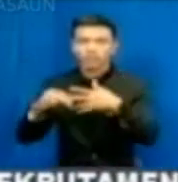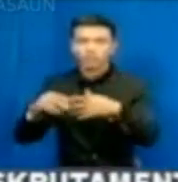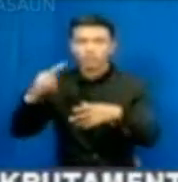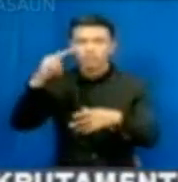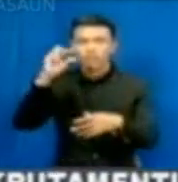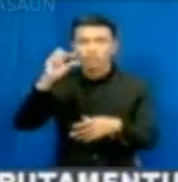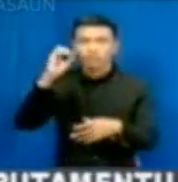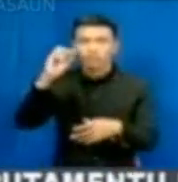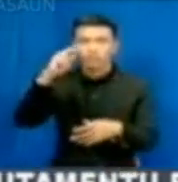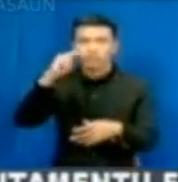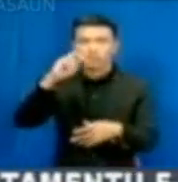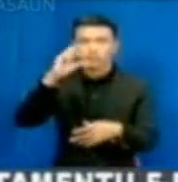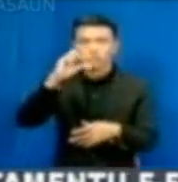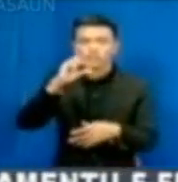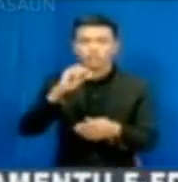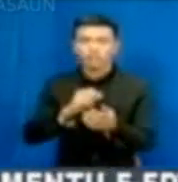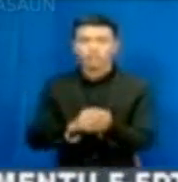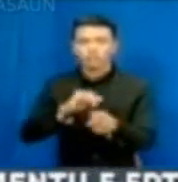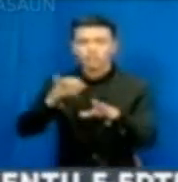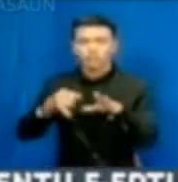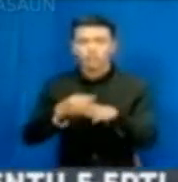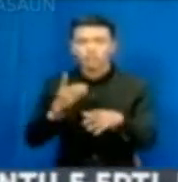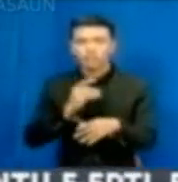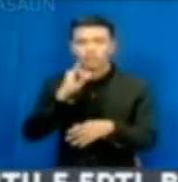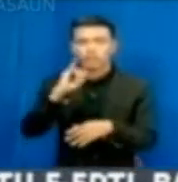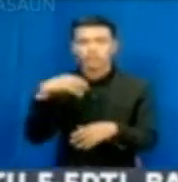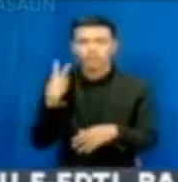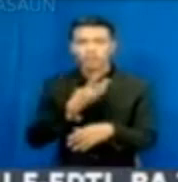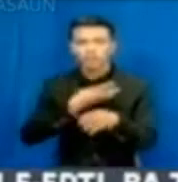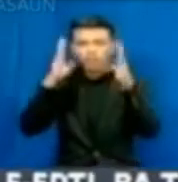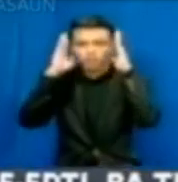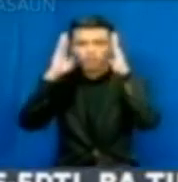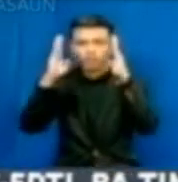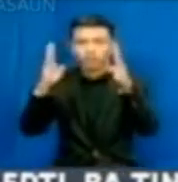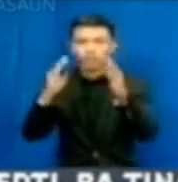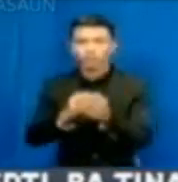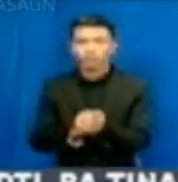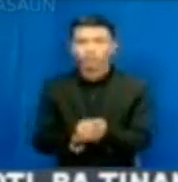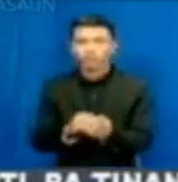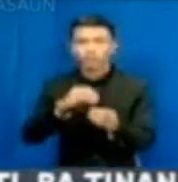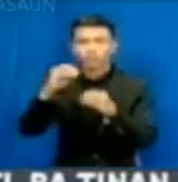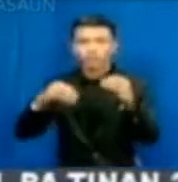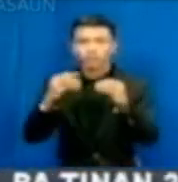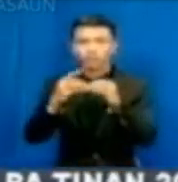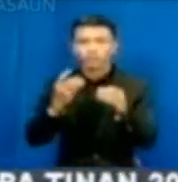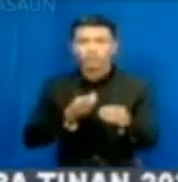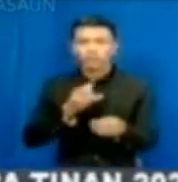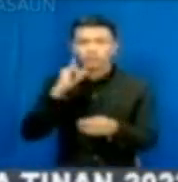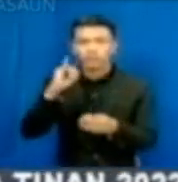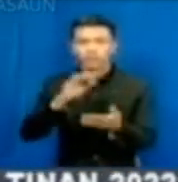tuta Nébese, localidade Iha Dili ame focus Liwa, serviço Ida konabab Dili,